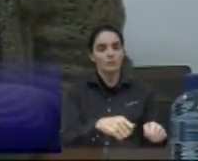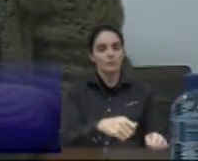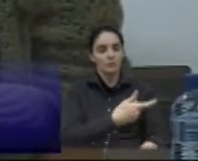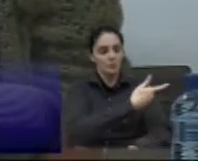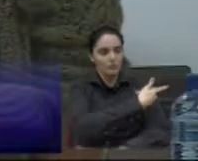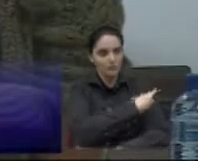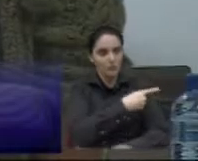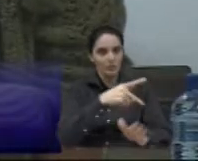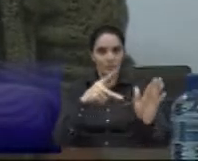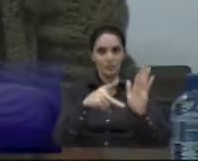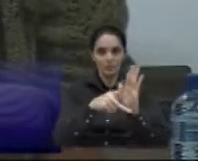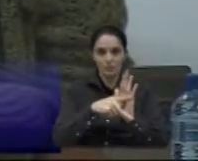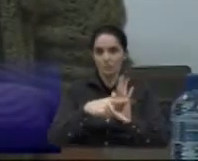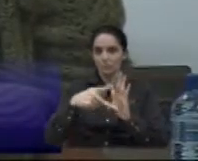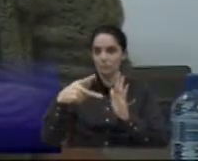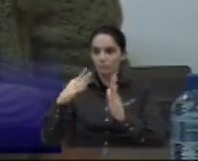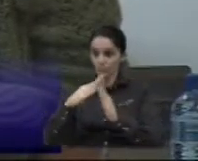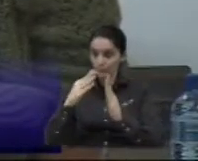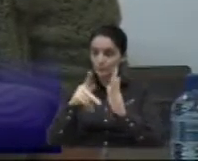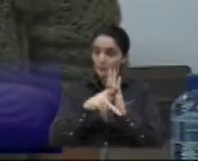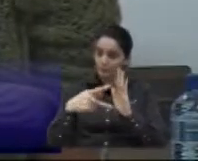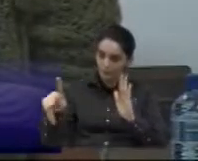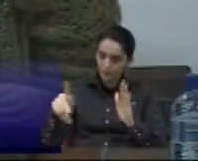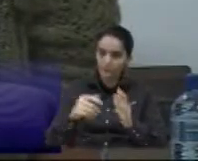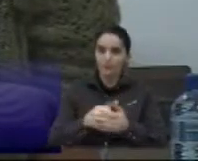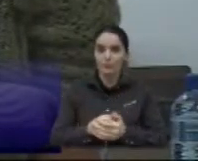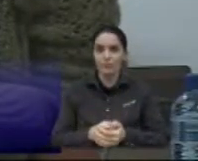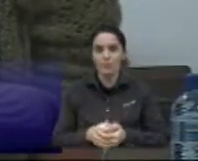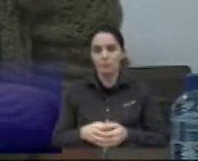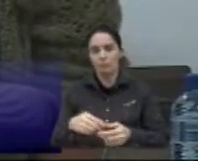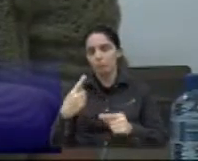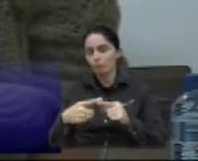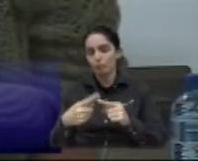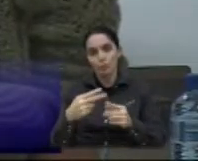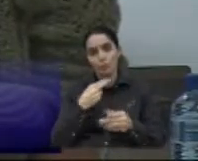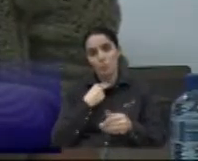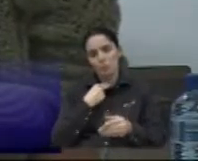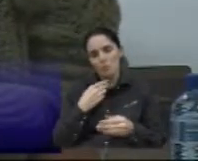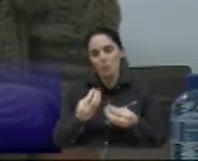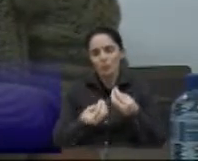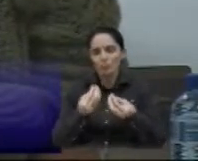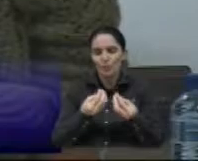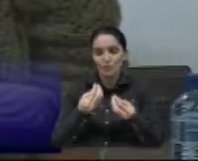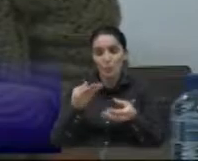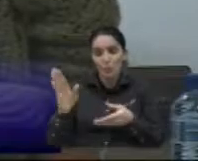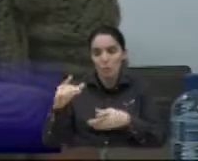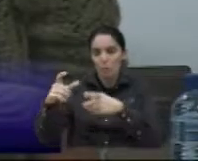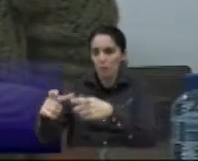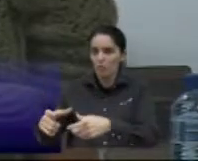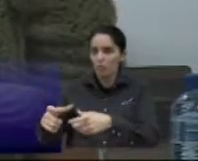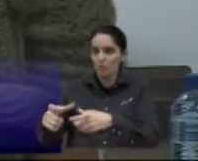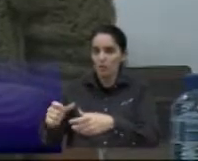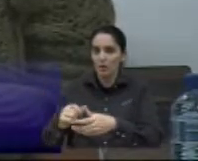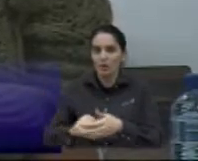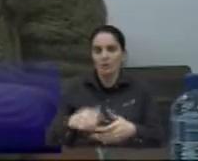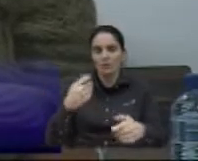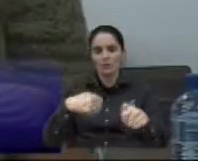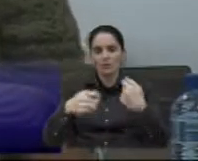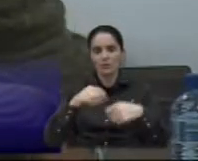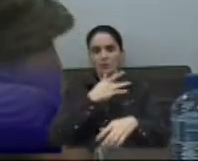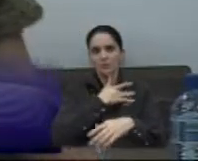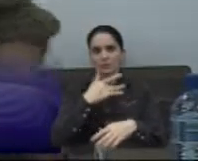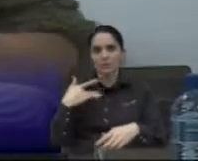em suas residências por impossibilidade de comparecer ao posto de saúde. Faça, e assim que chegar a resposta da Secretaria de Saúde, passarei